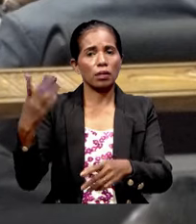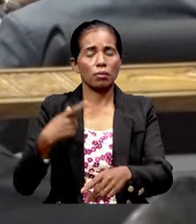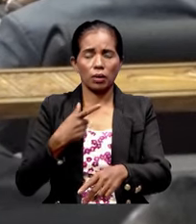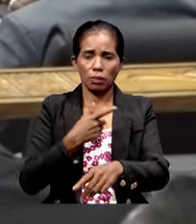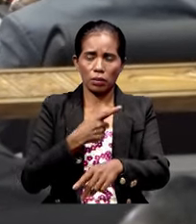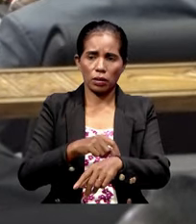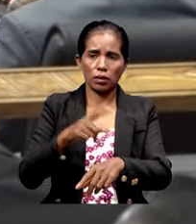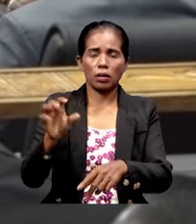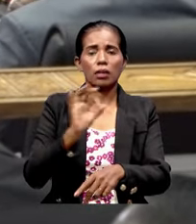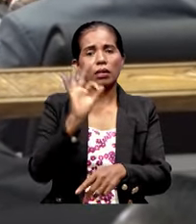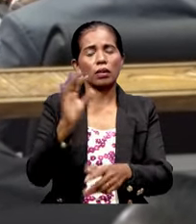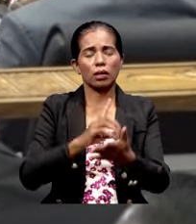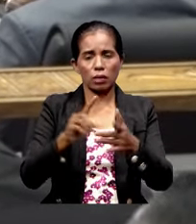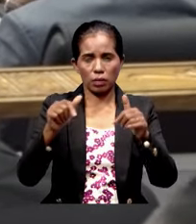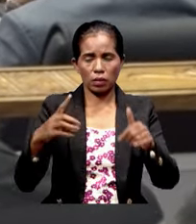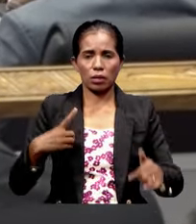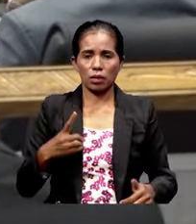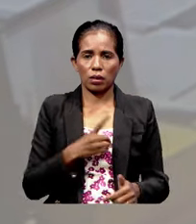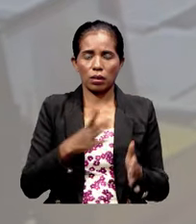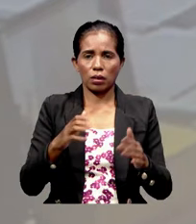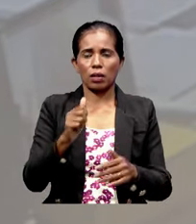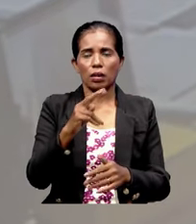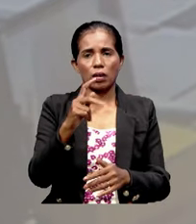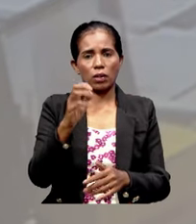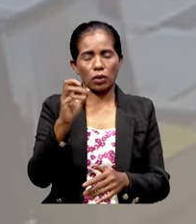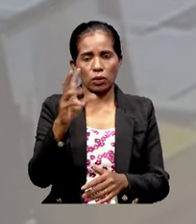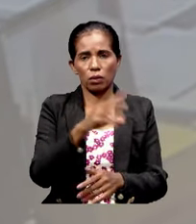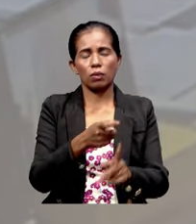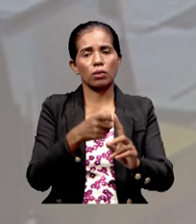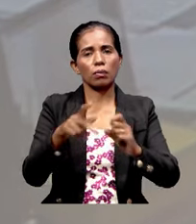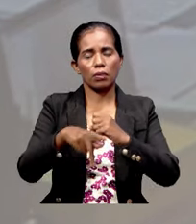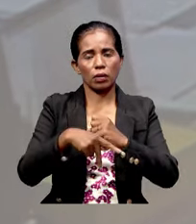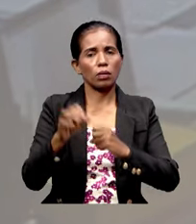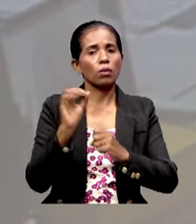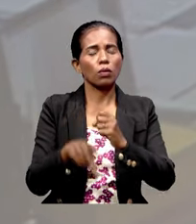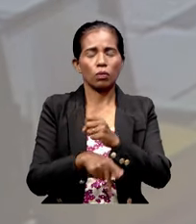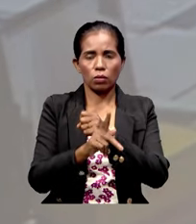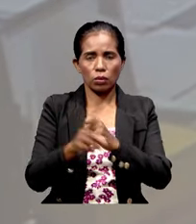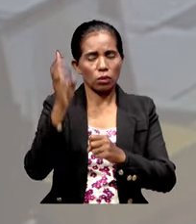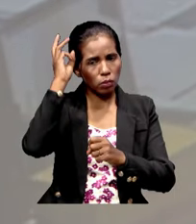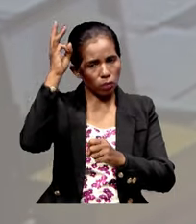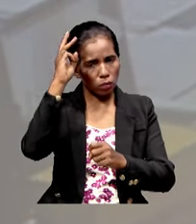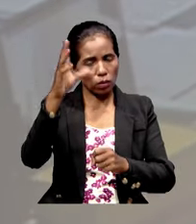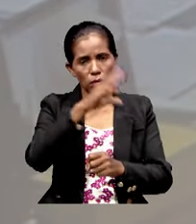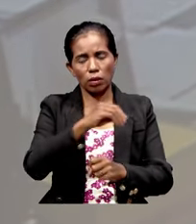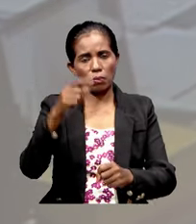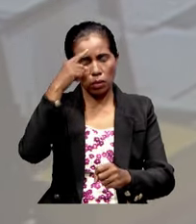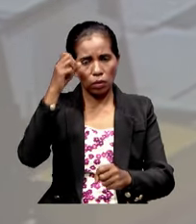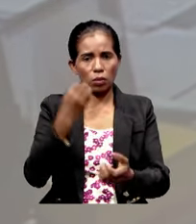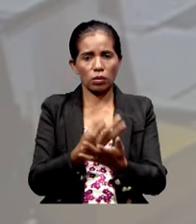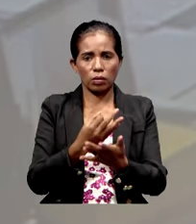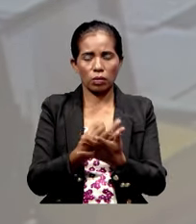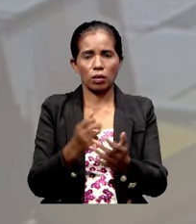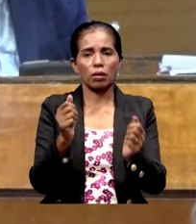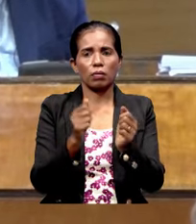Nacional sexta semana, né? Deputado Antônio Verdial, cuja bancada Kunto preocupa, também Orçamento Ministério de Justiça, o montante tocou